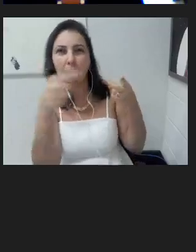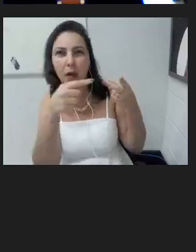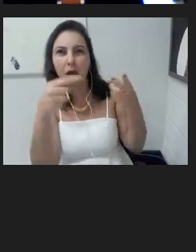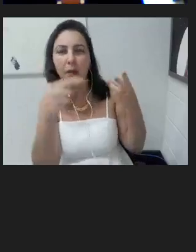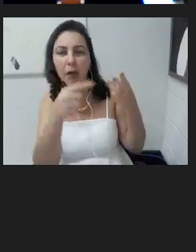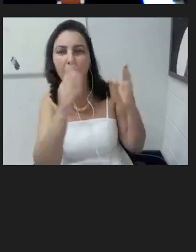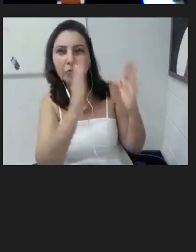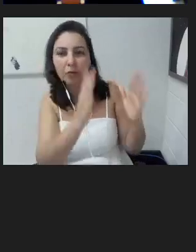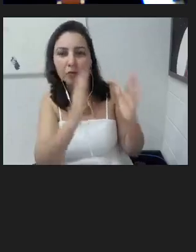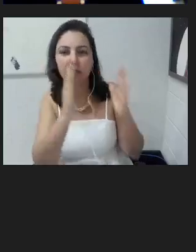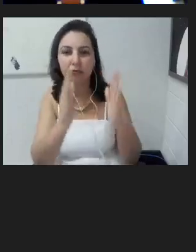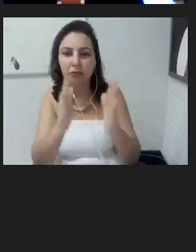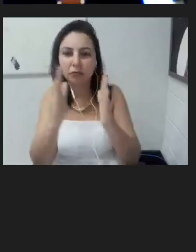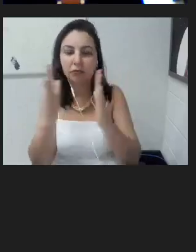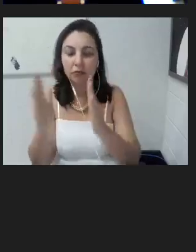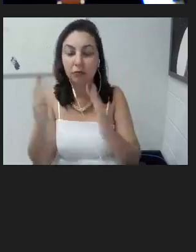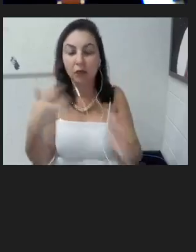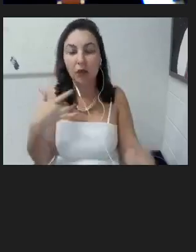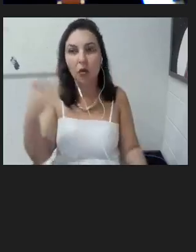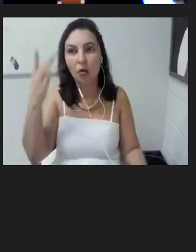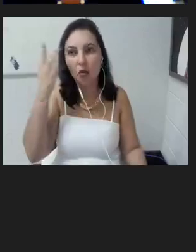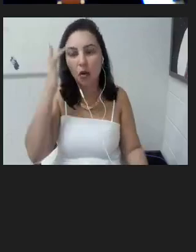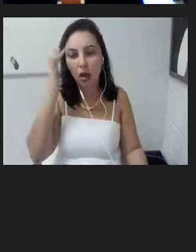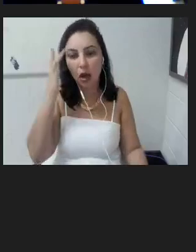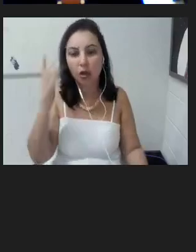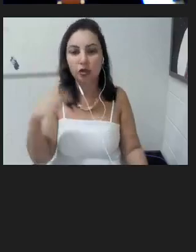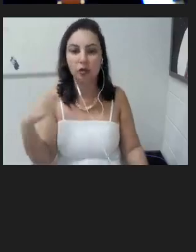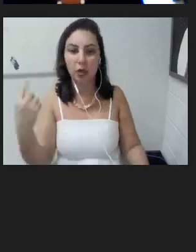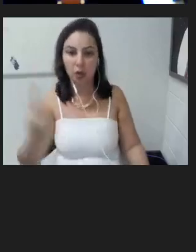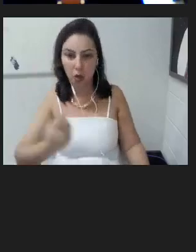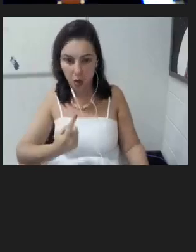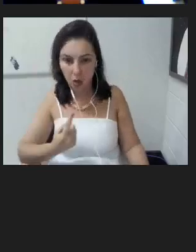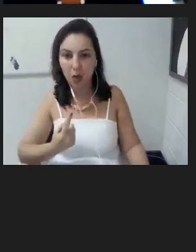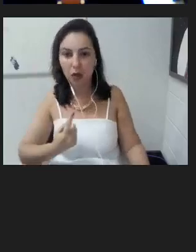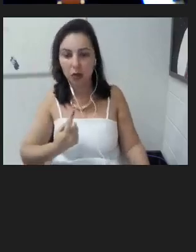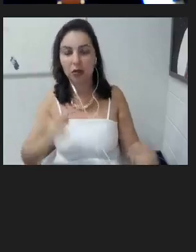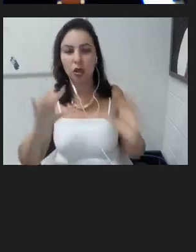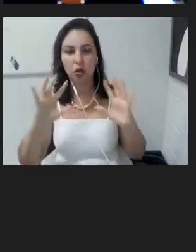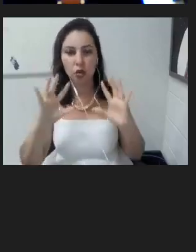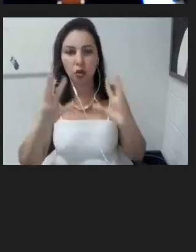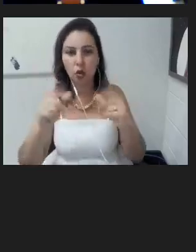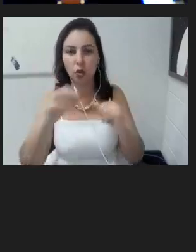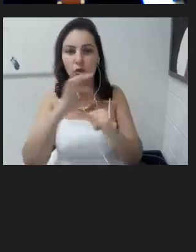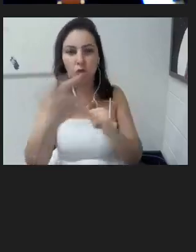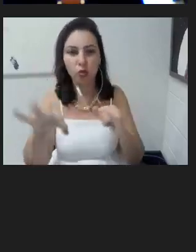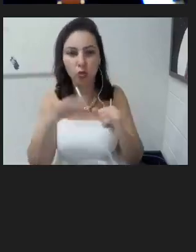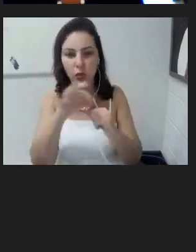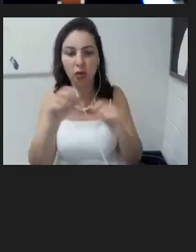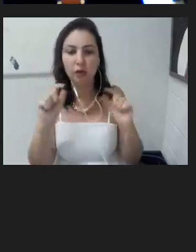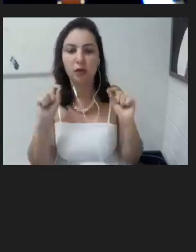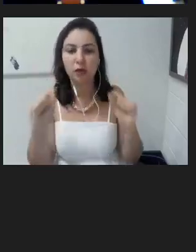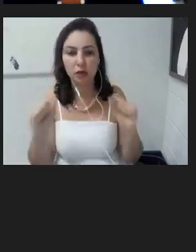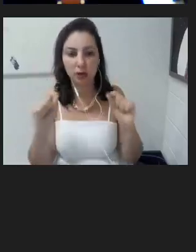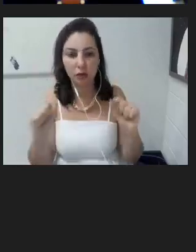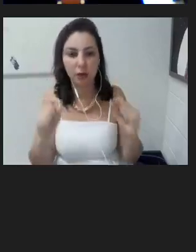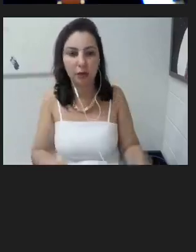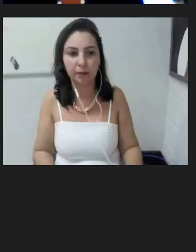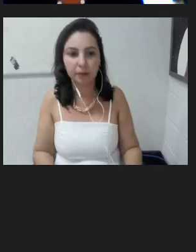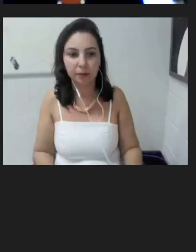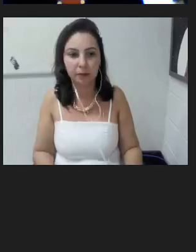acho que para o nosso público aqui, todo do IFES, eu acho que vai ficando muito,